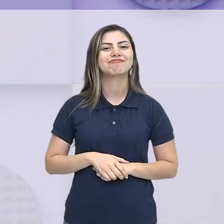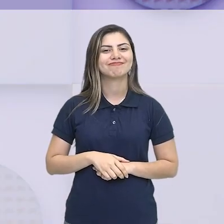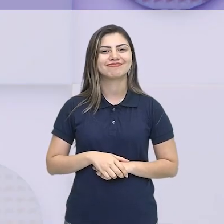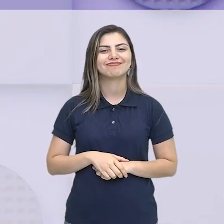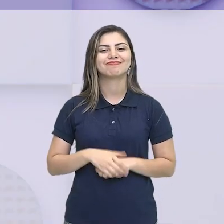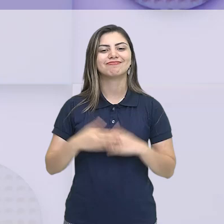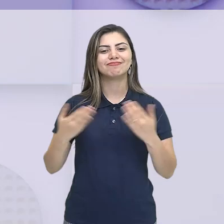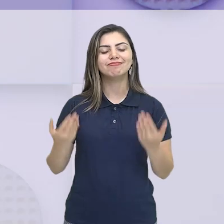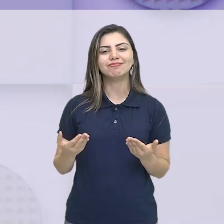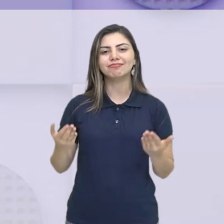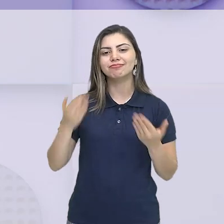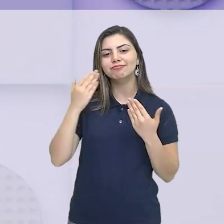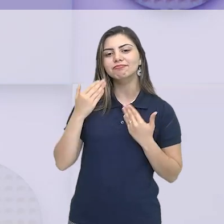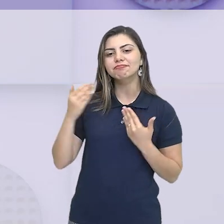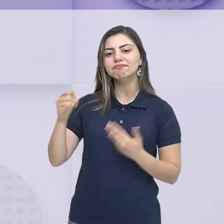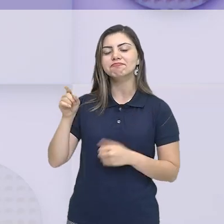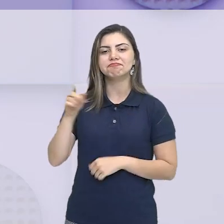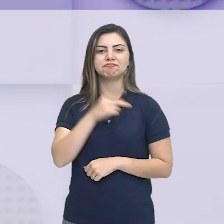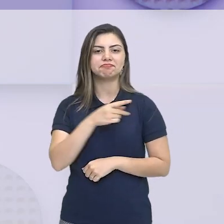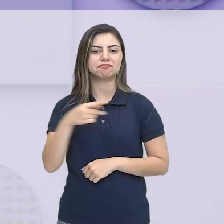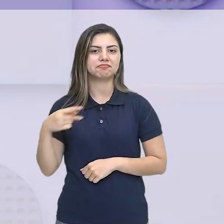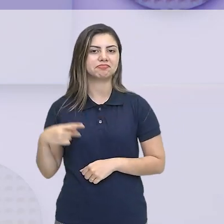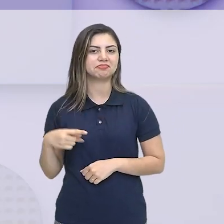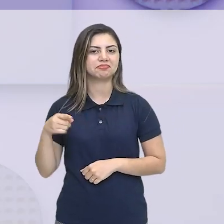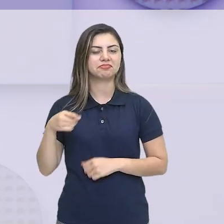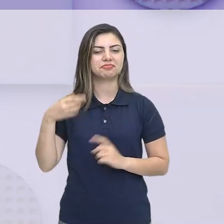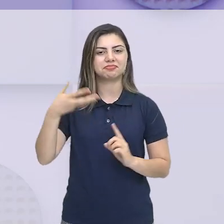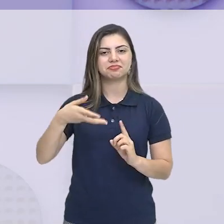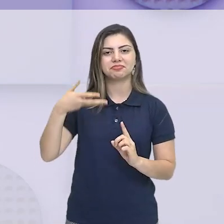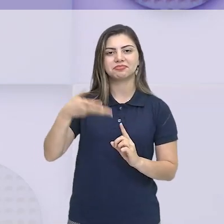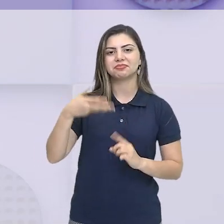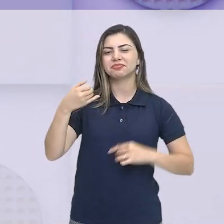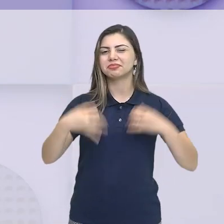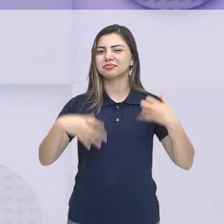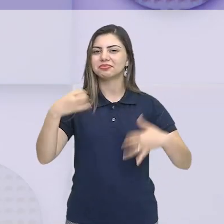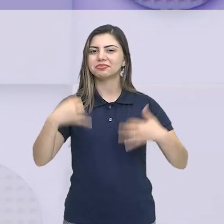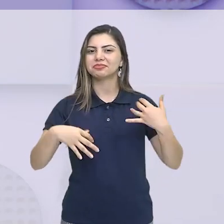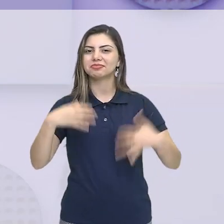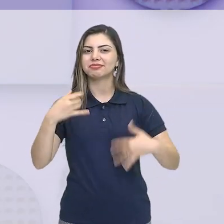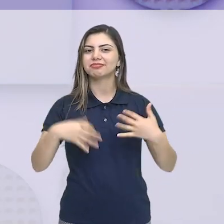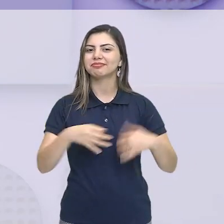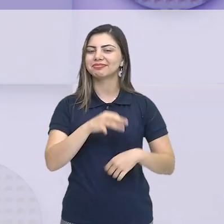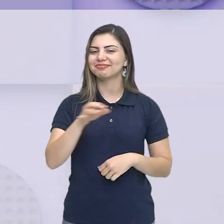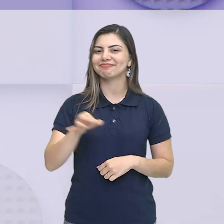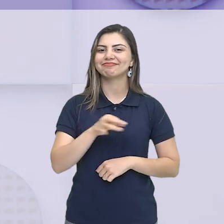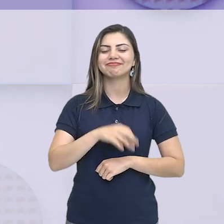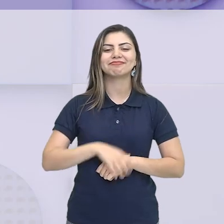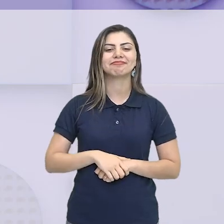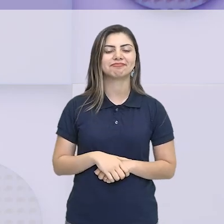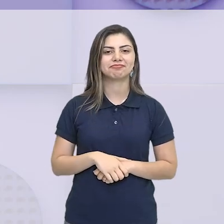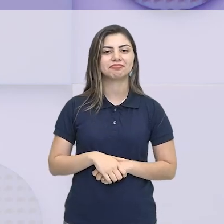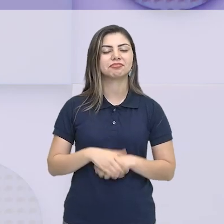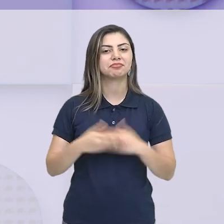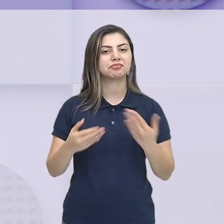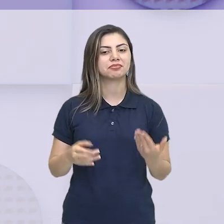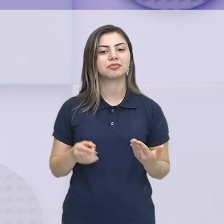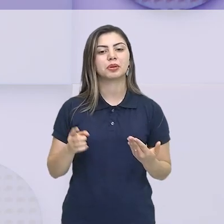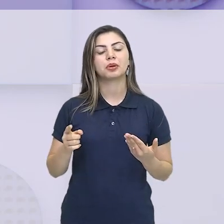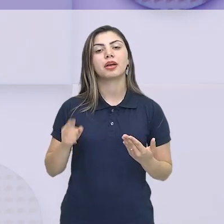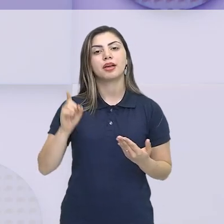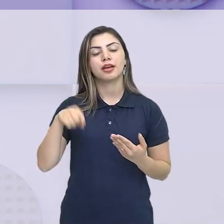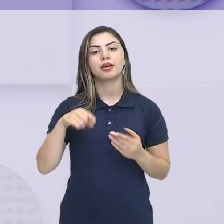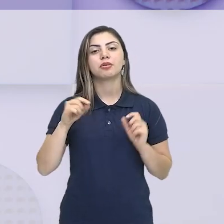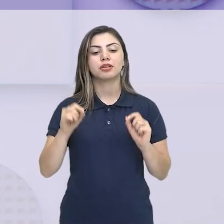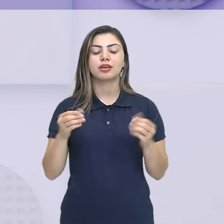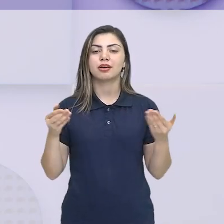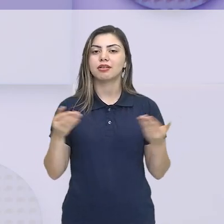Então, queremos agradecer ao nosso querido pastor Lauri por suas explicações, suas palavras, né, que trazem um brilho especial